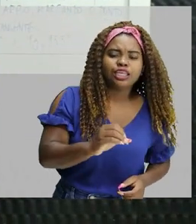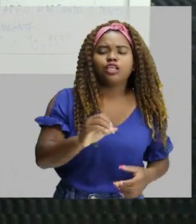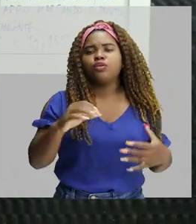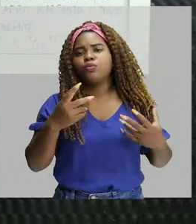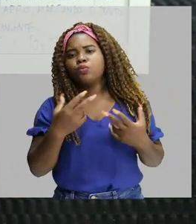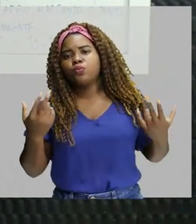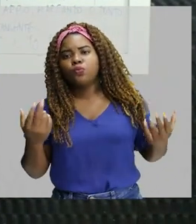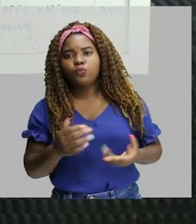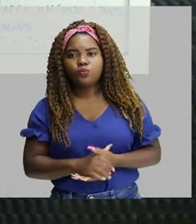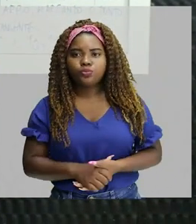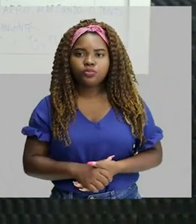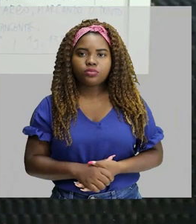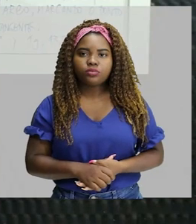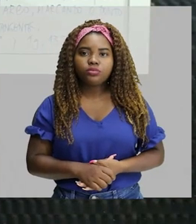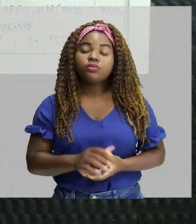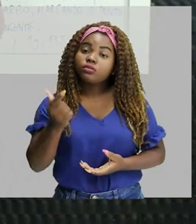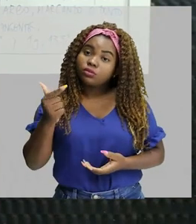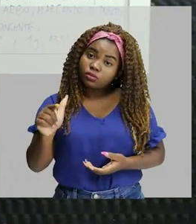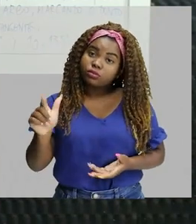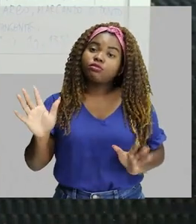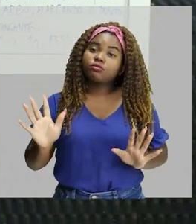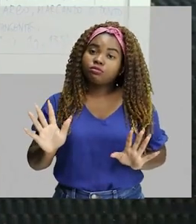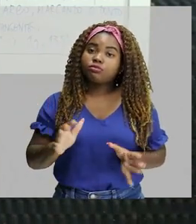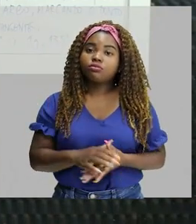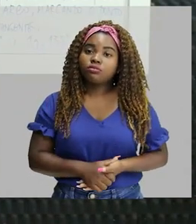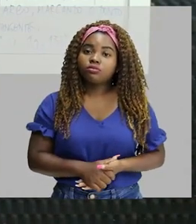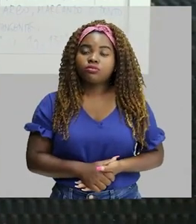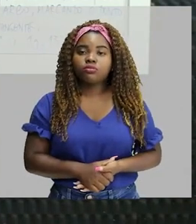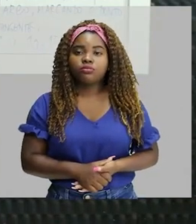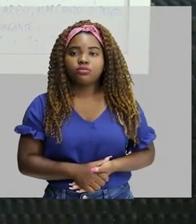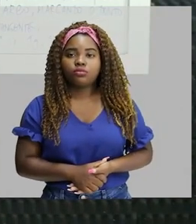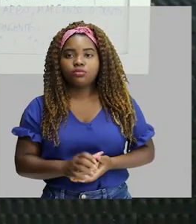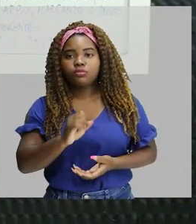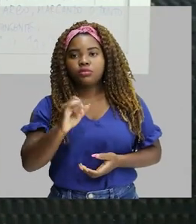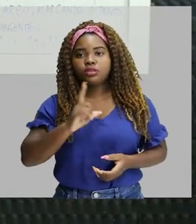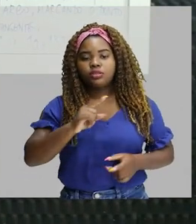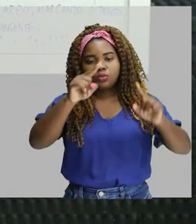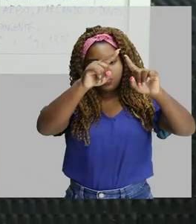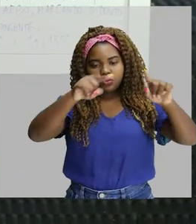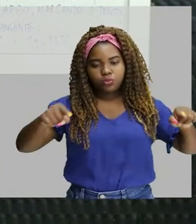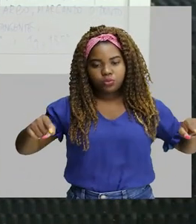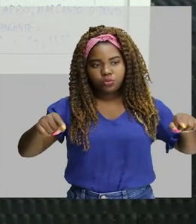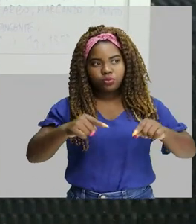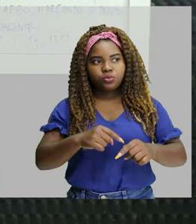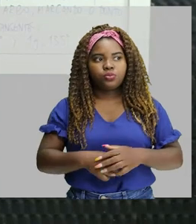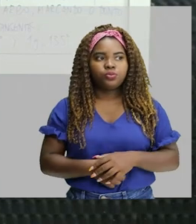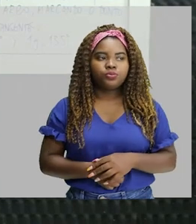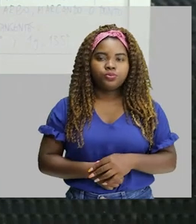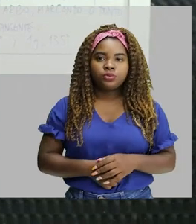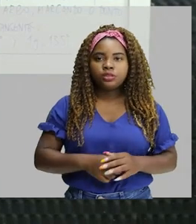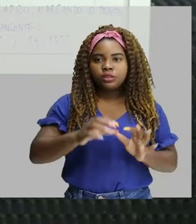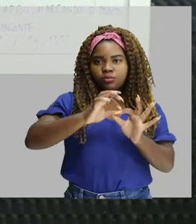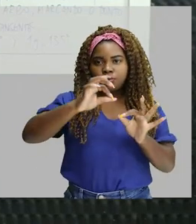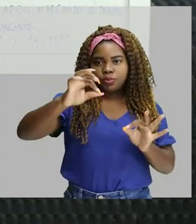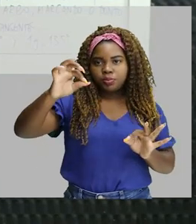adjacente adjacente mas continua sendo galera veja só se eu formar aqui um triângulo se eu